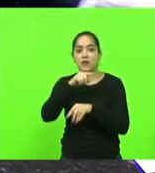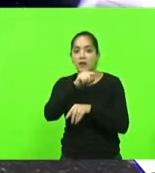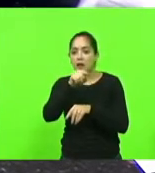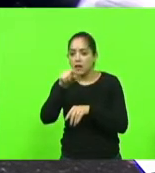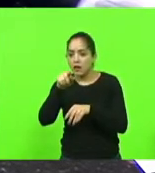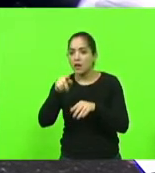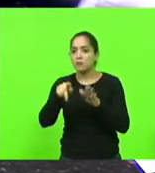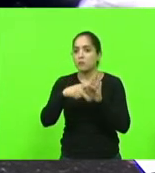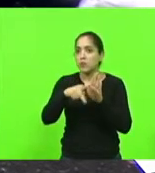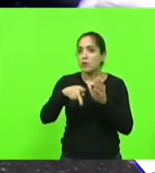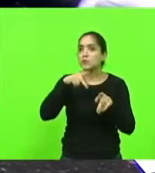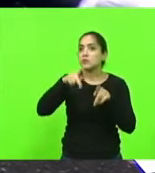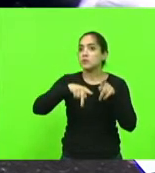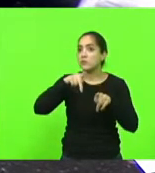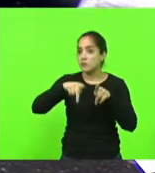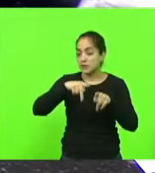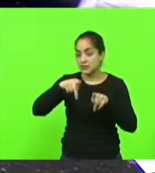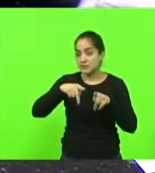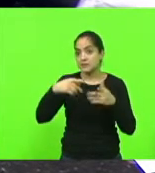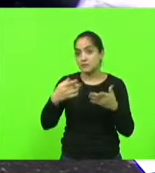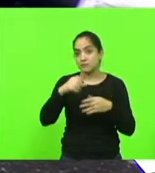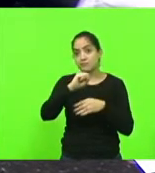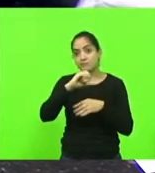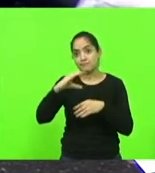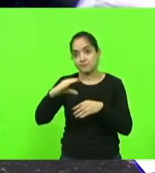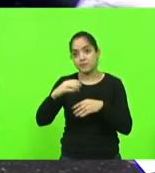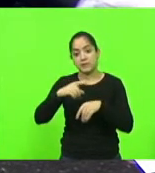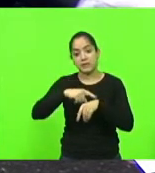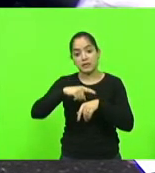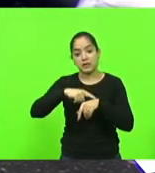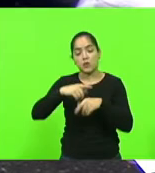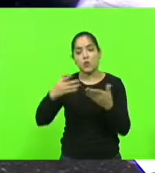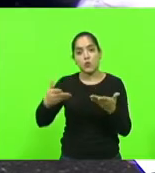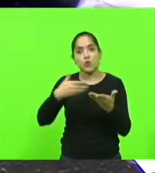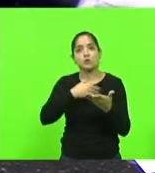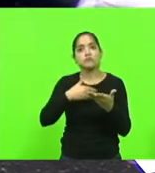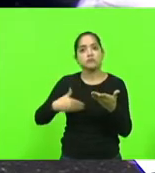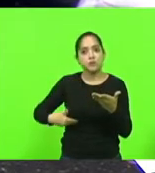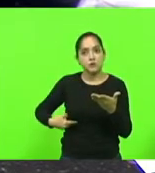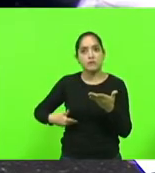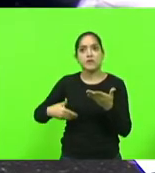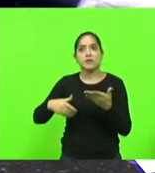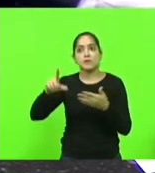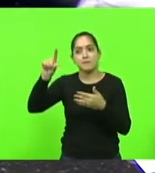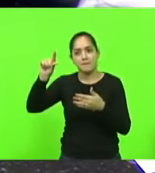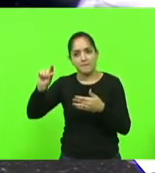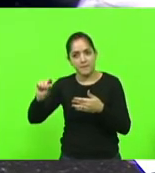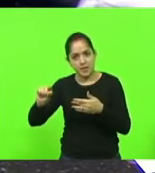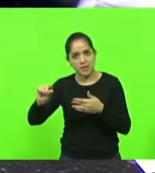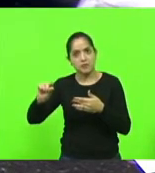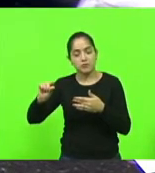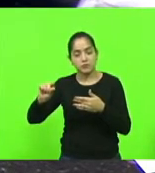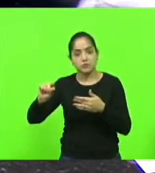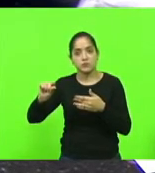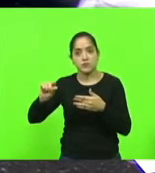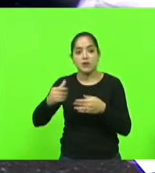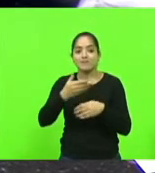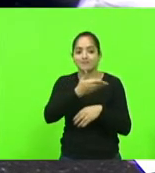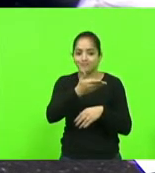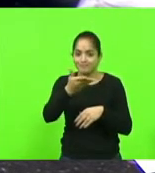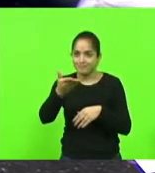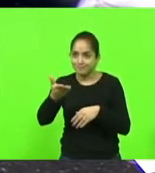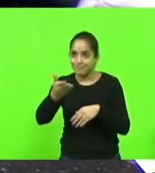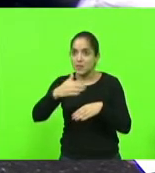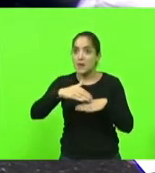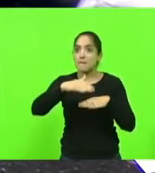catarinense, da população de Santa Catarina. Está na hora do governo ficar com um pouquinho menos para que o catarinense possa ficar com